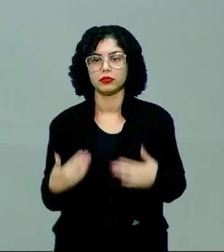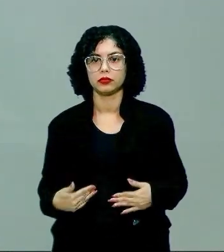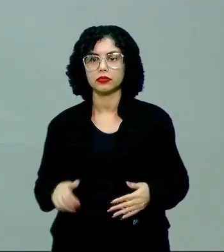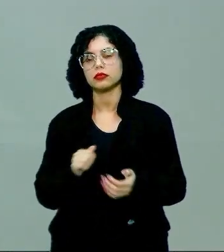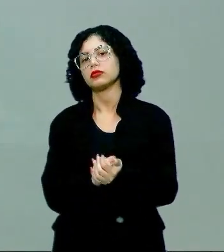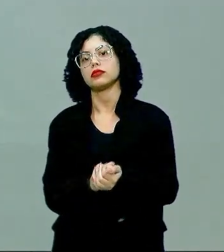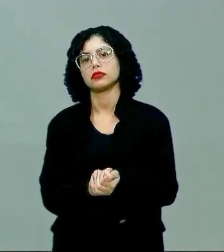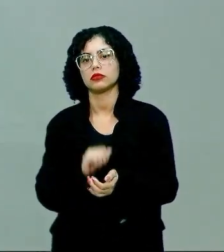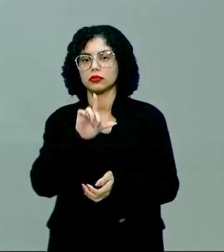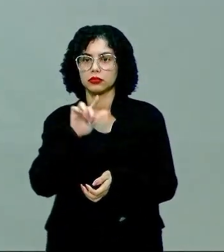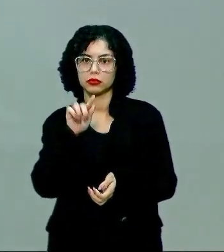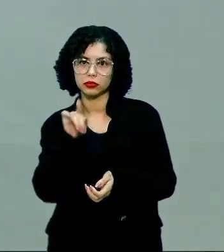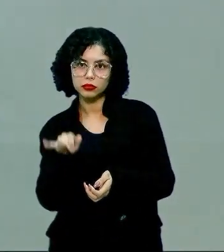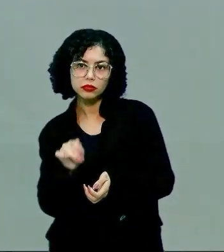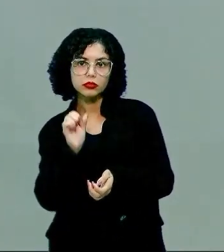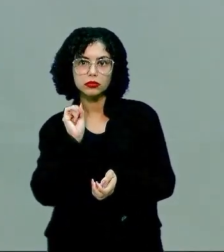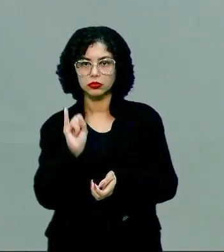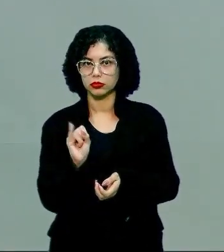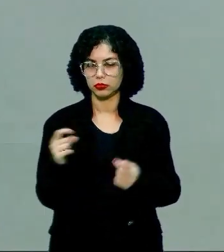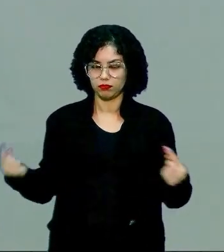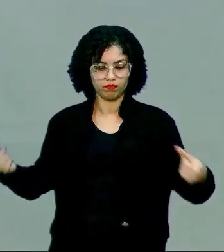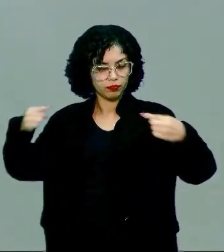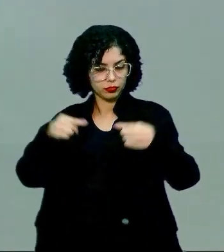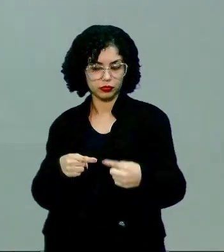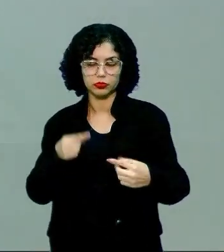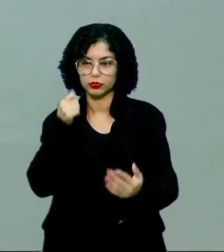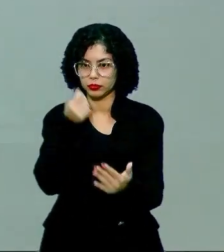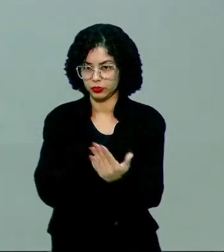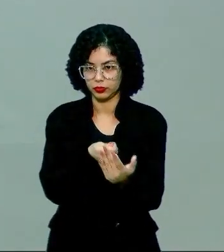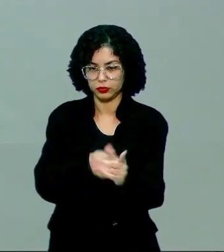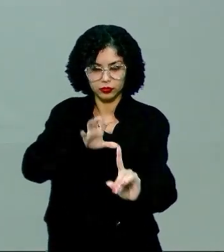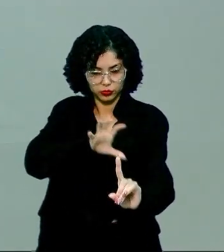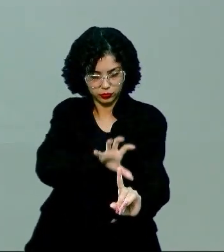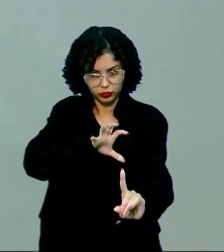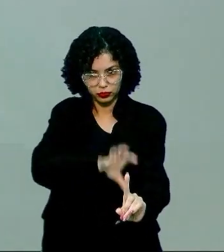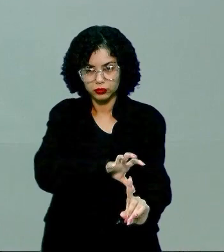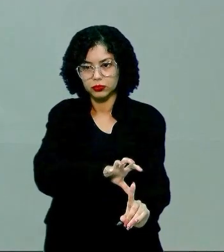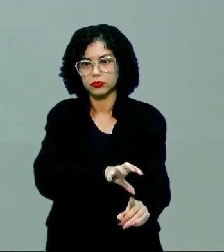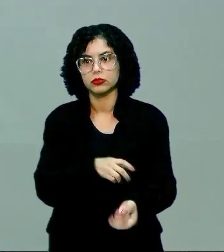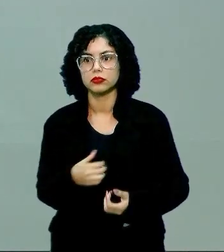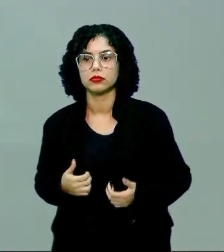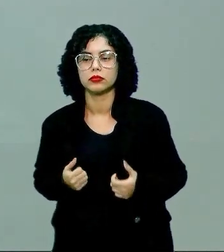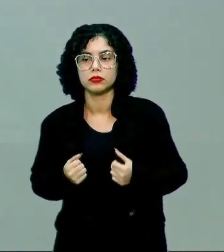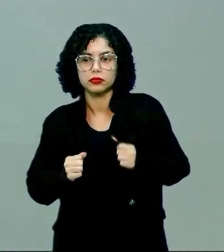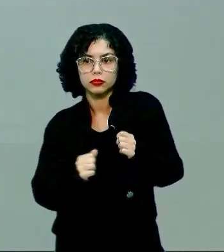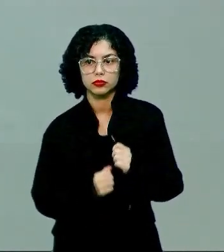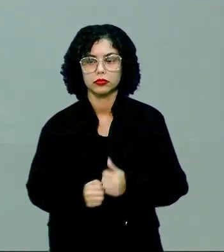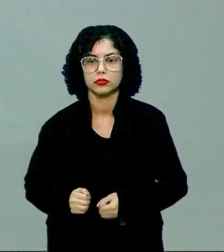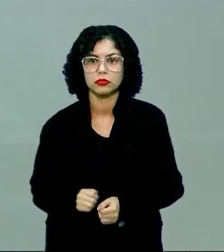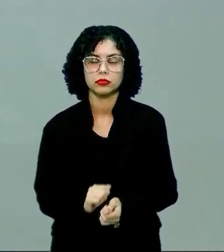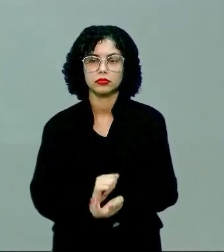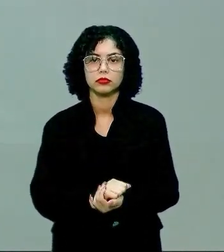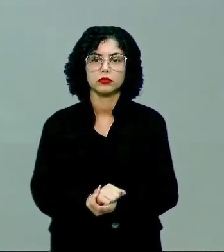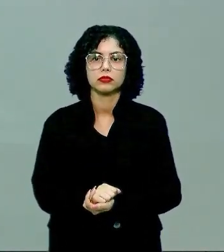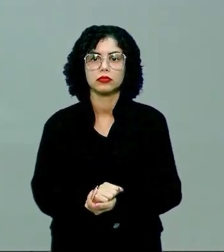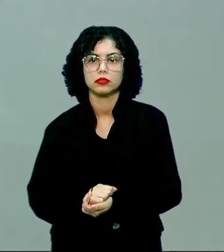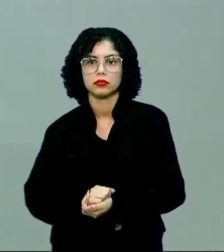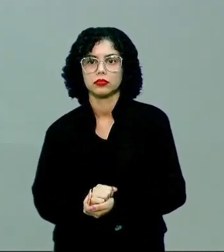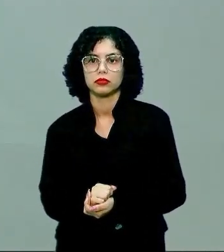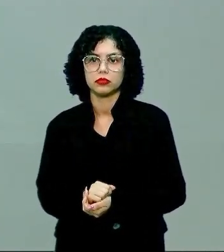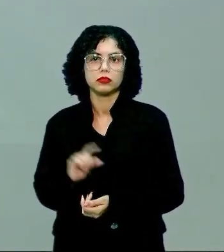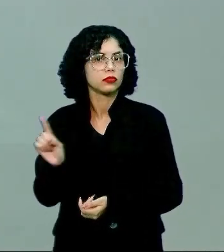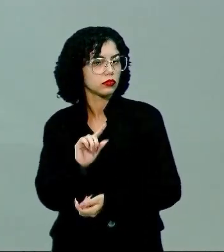é no lazer lembra se não é uma competição não é uma imposição não é um compromisso não é algo que é impositivo